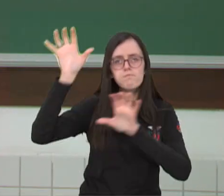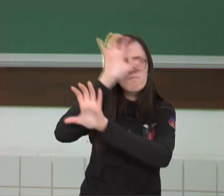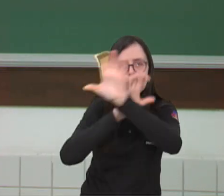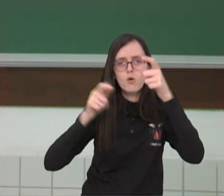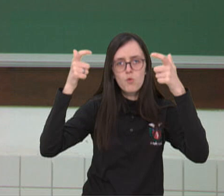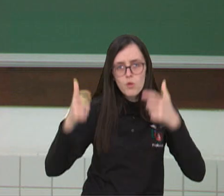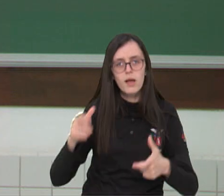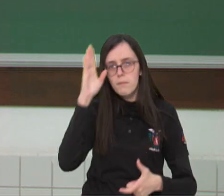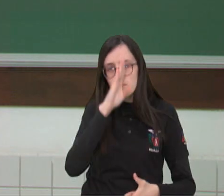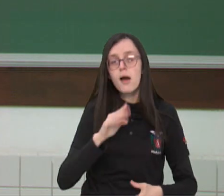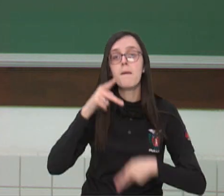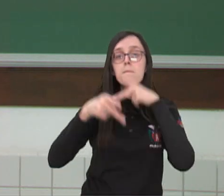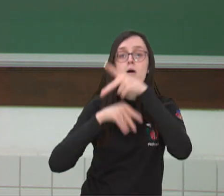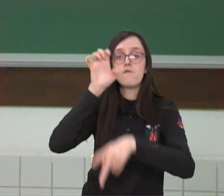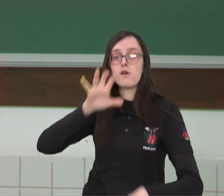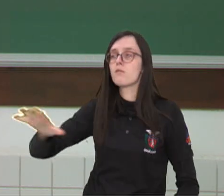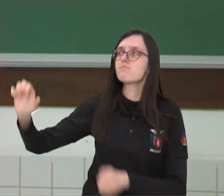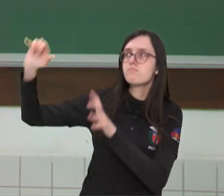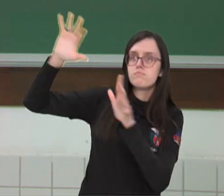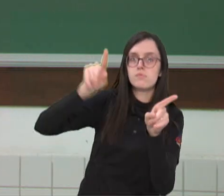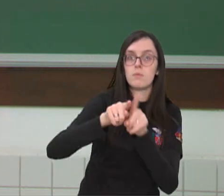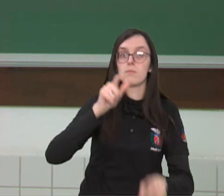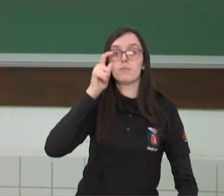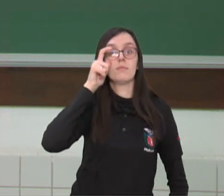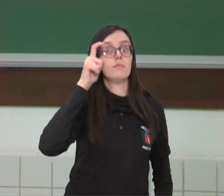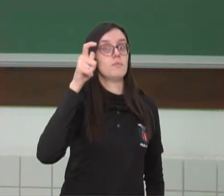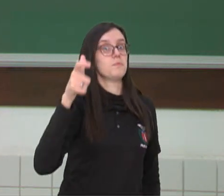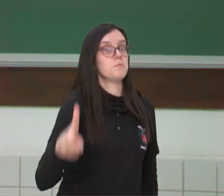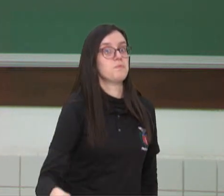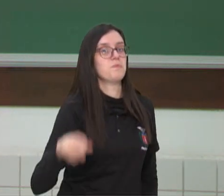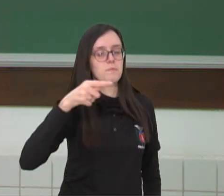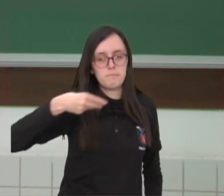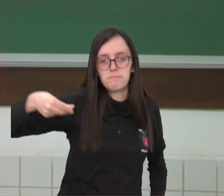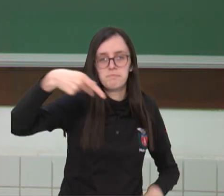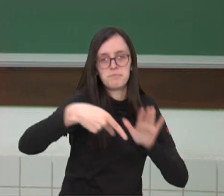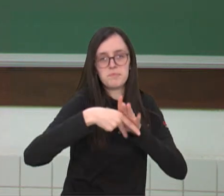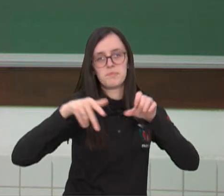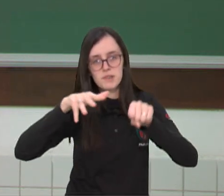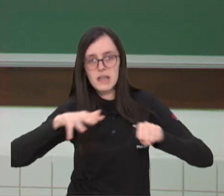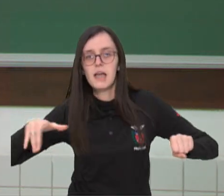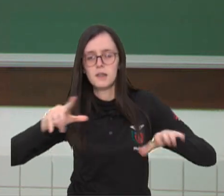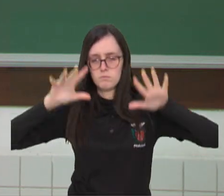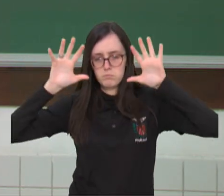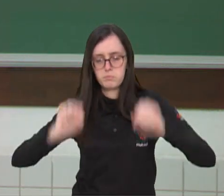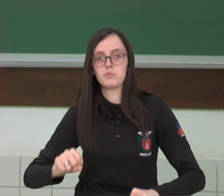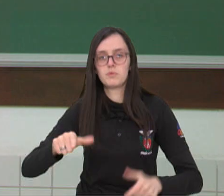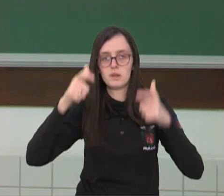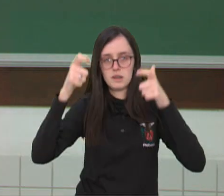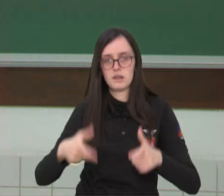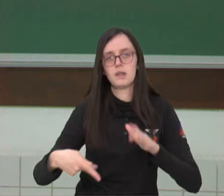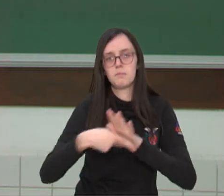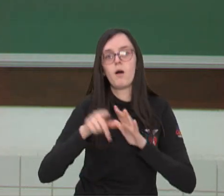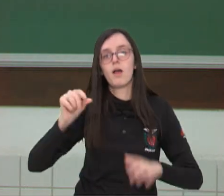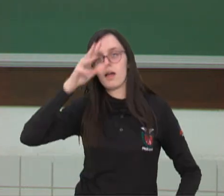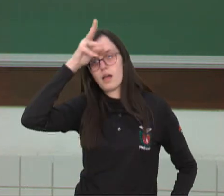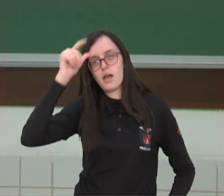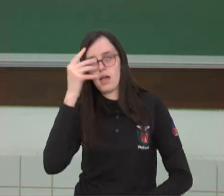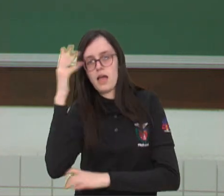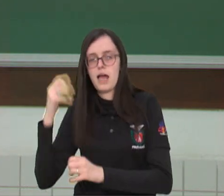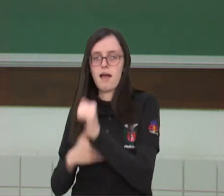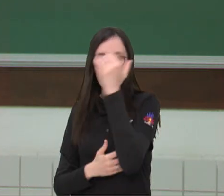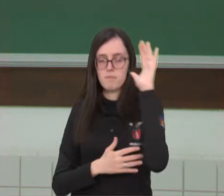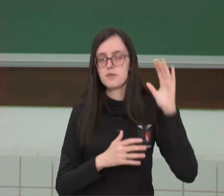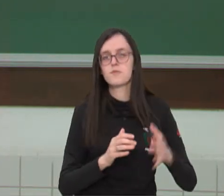regiões, povos europeus também tiveram interesse nessas drogas do sertão, no domínio dessa região amazônica. O